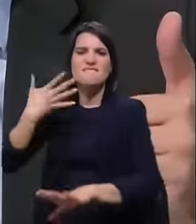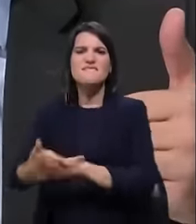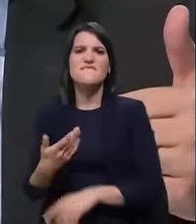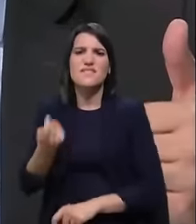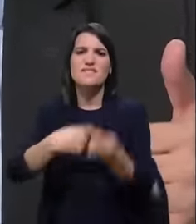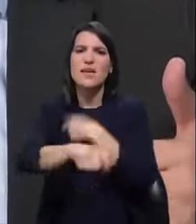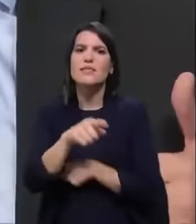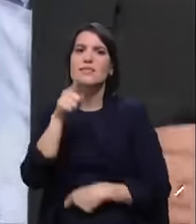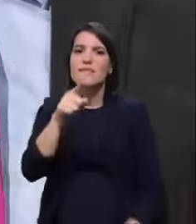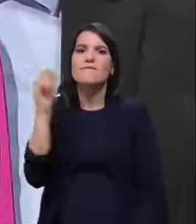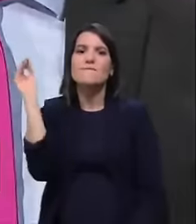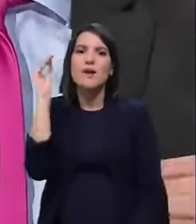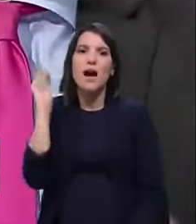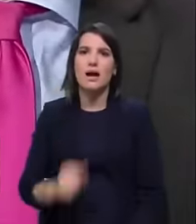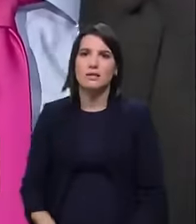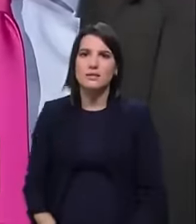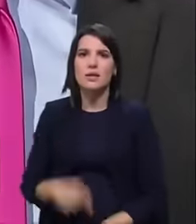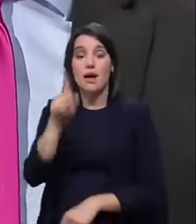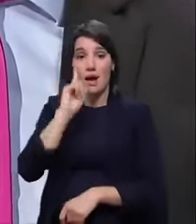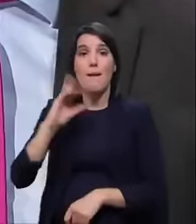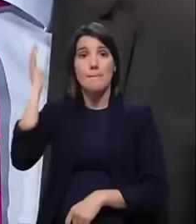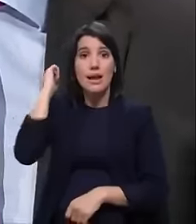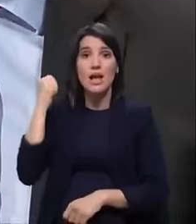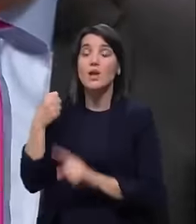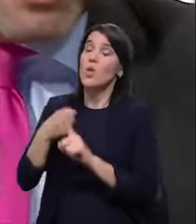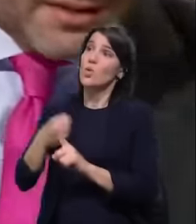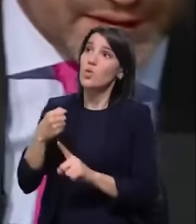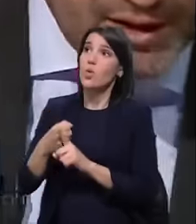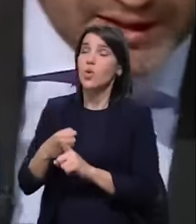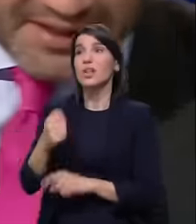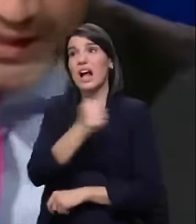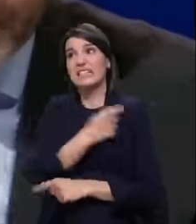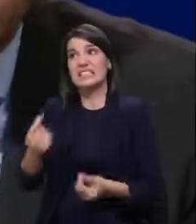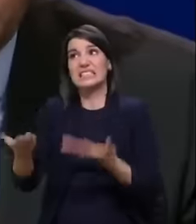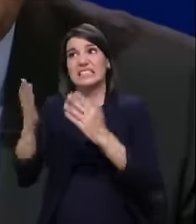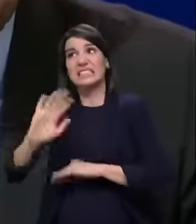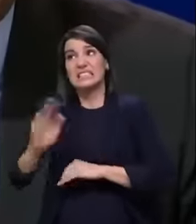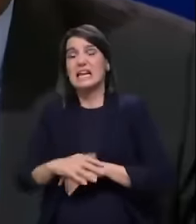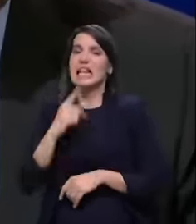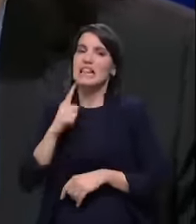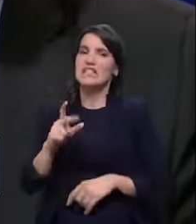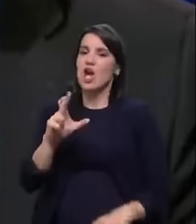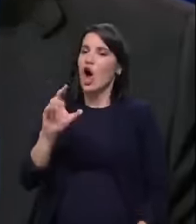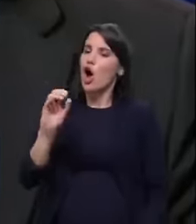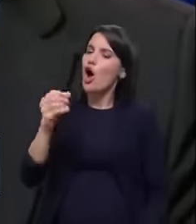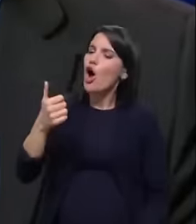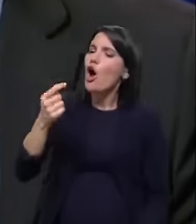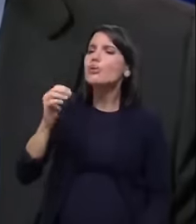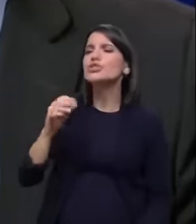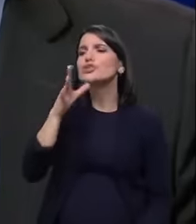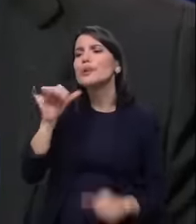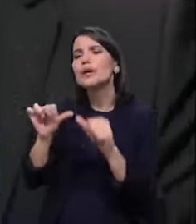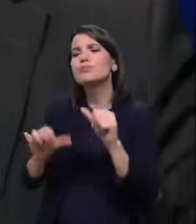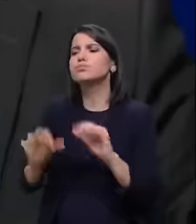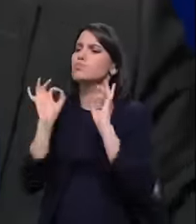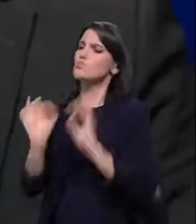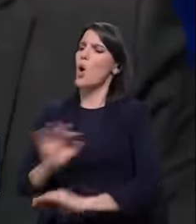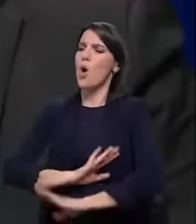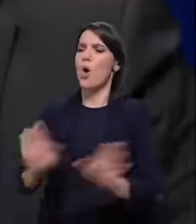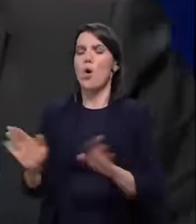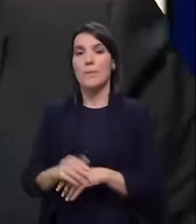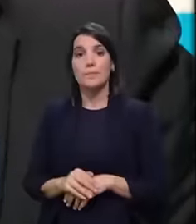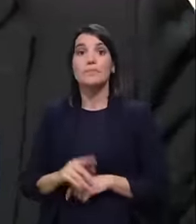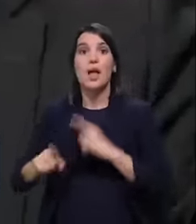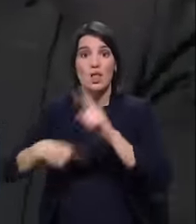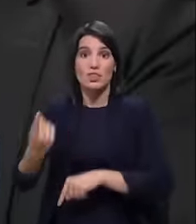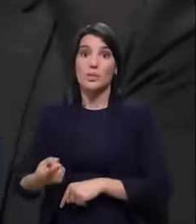chama hipocrisia. E a Mariana Mortágua, que tanto lutou contra a especulação imobiliária, dizer Ricardo Robles já explicou tudo, não tem mais nada a explicar, quando depois Ricardo